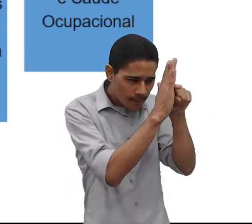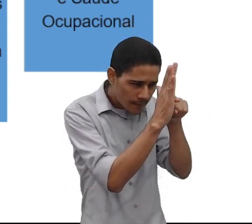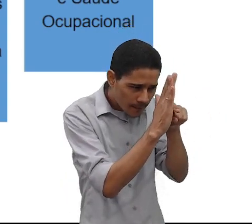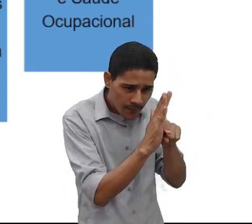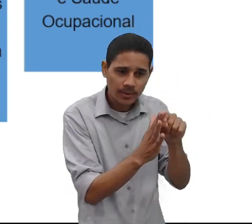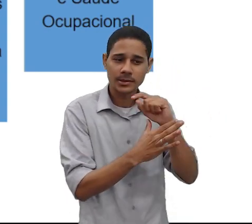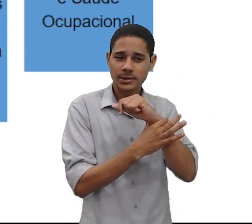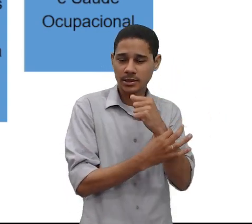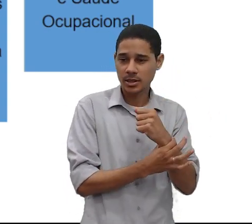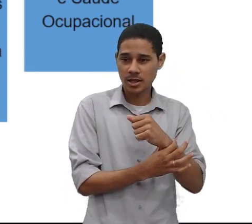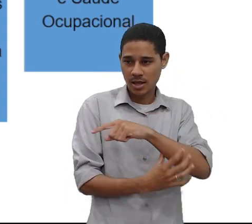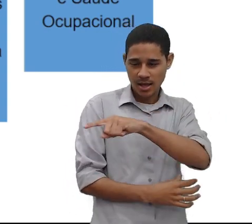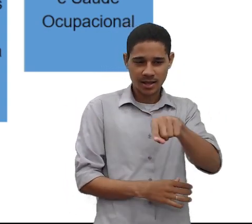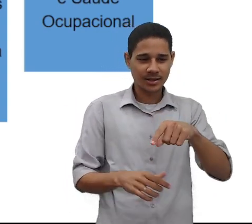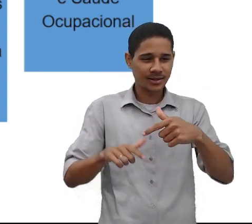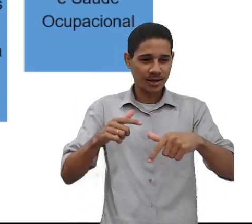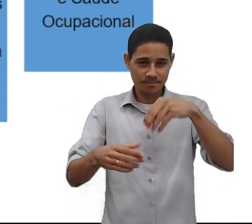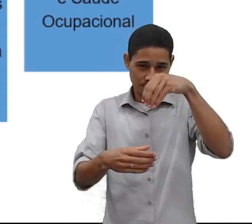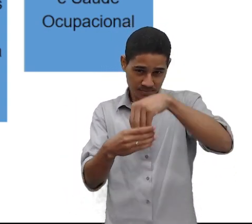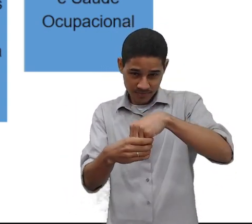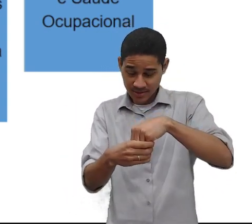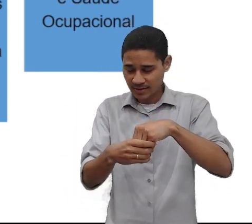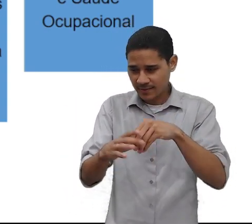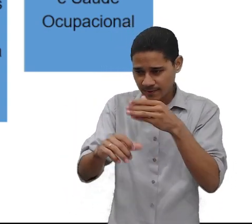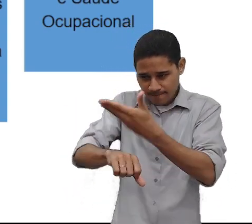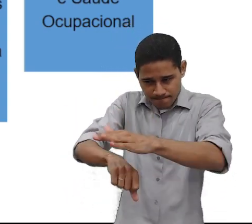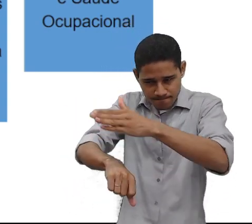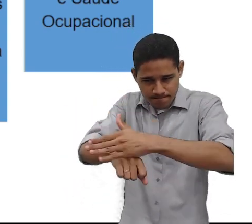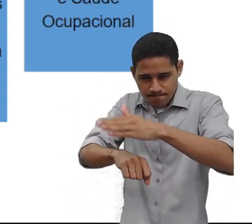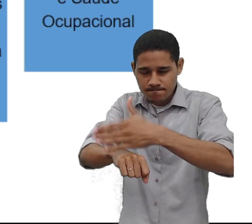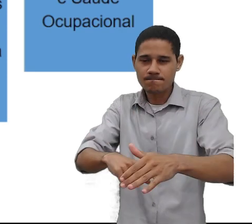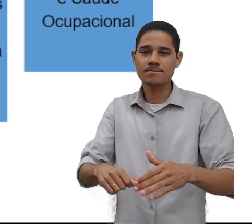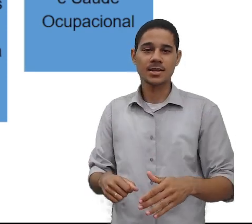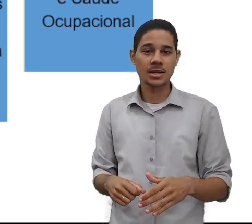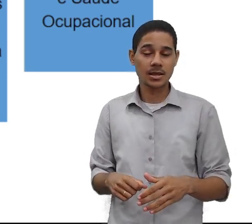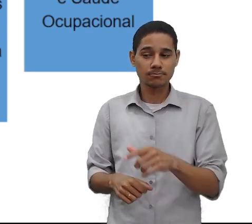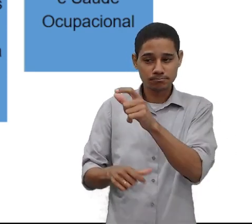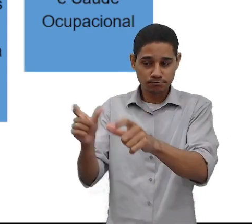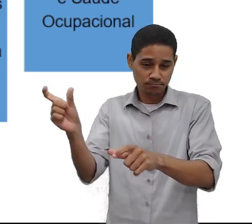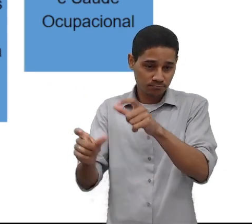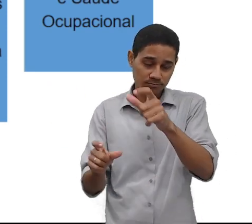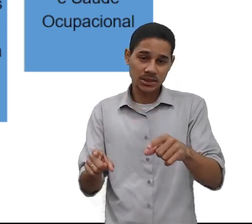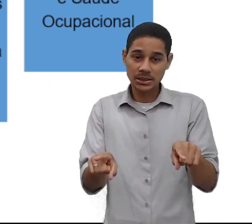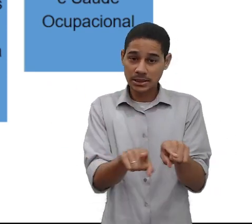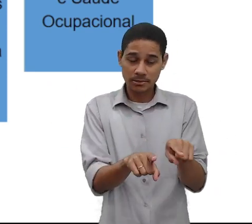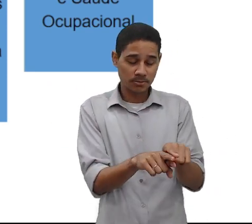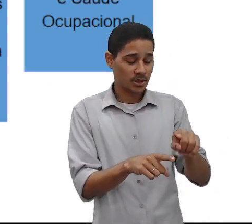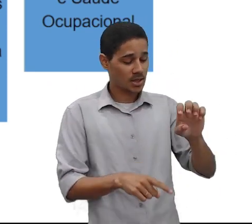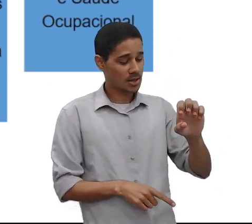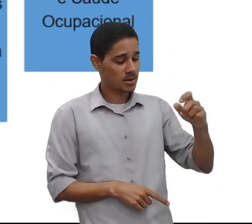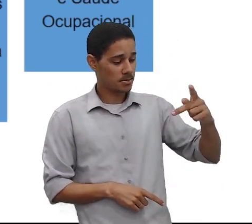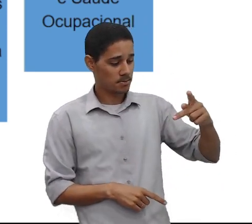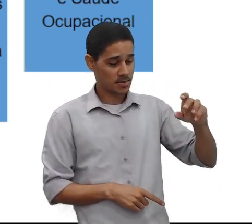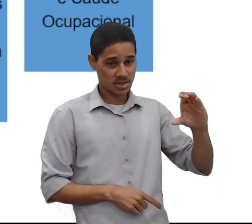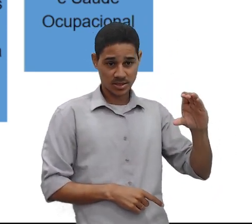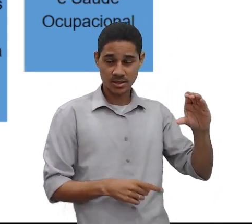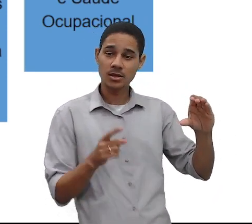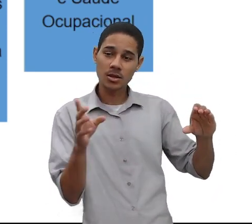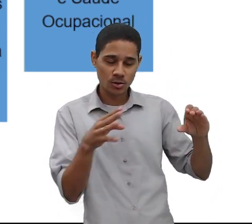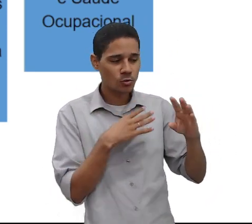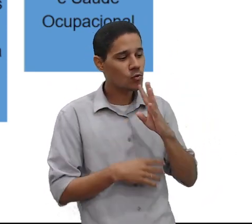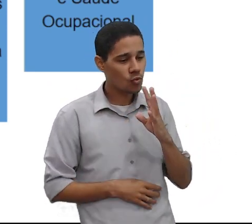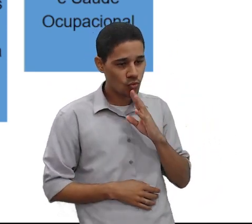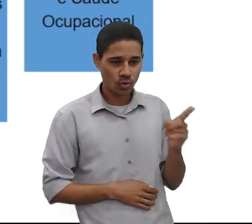de funcionários, os equipamentos de proteção coletiva, os conhecidos EPC, os equipamentos